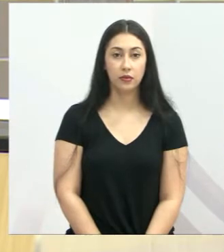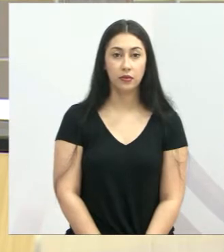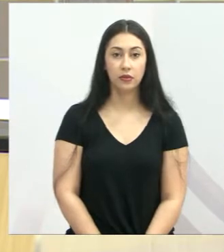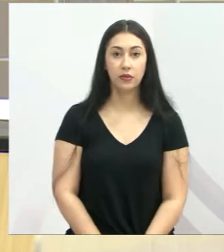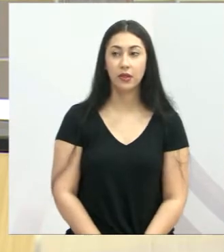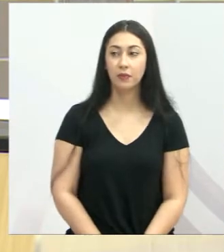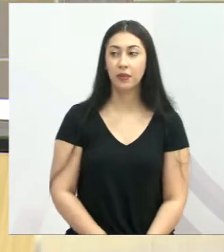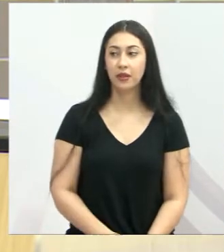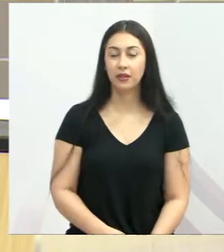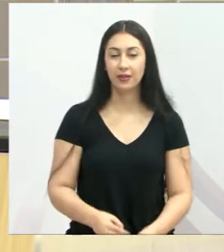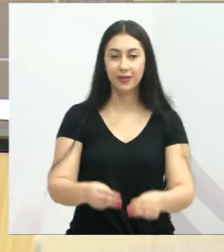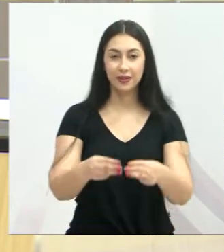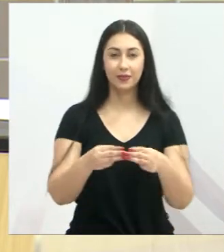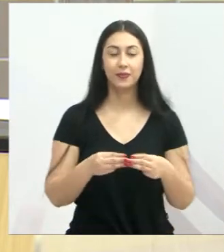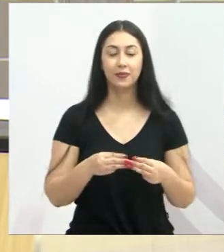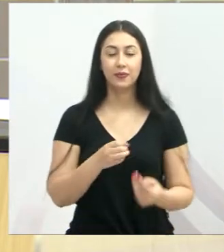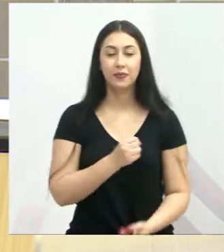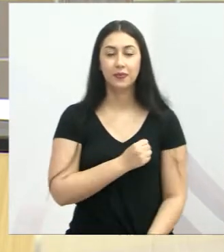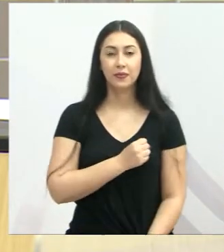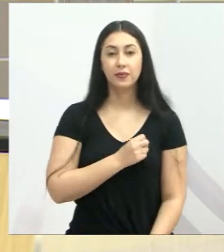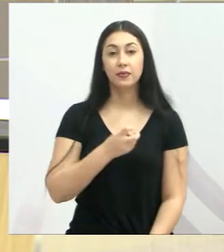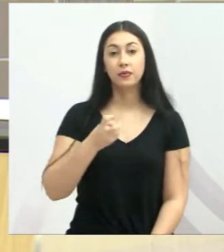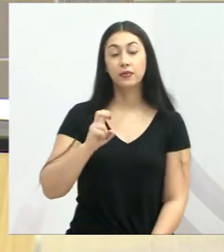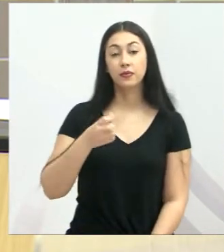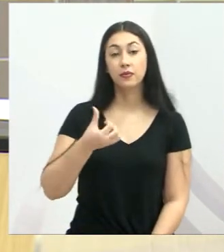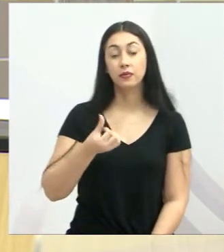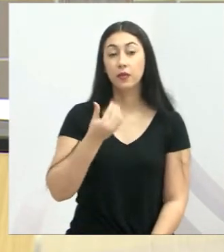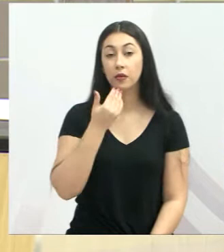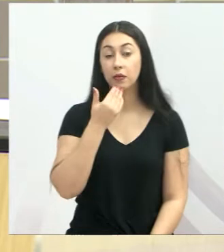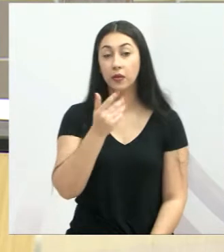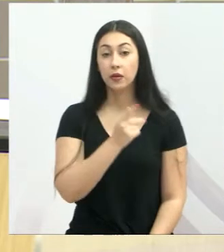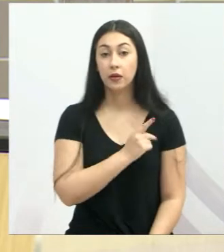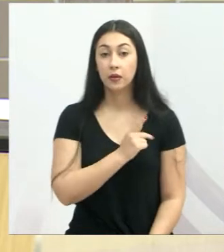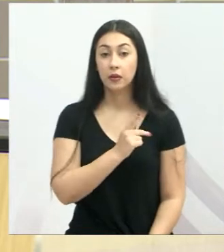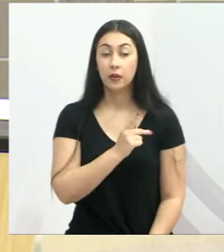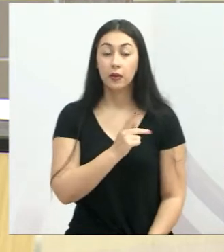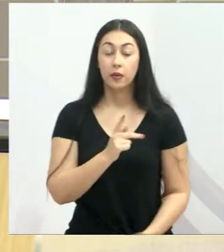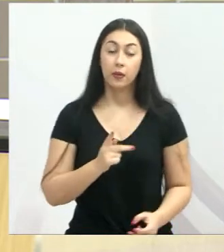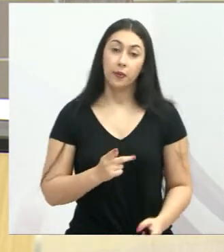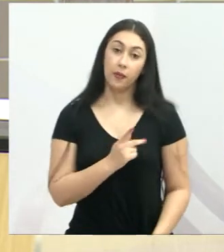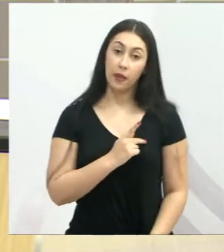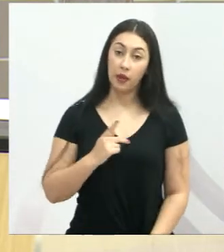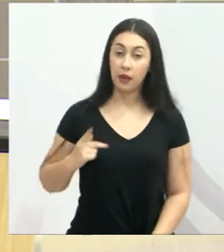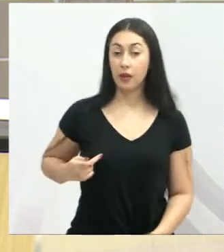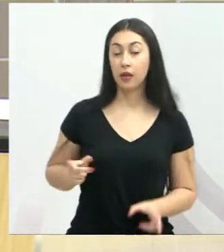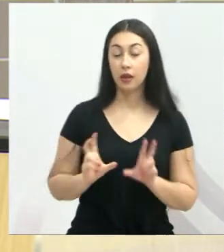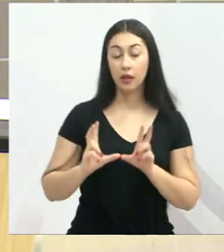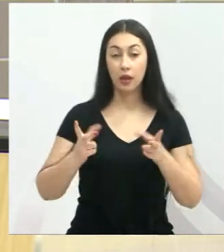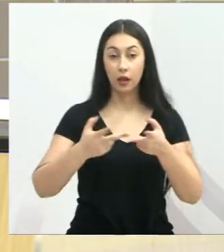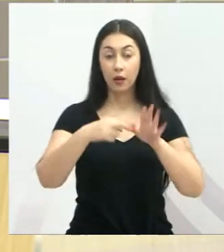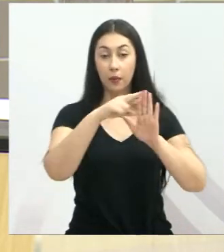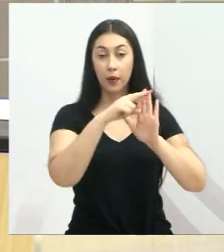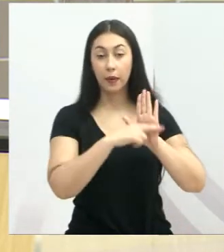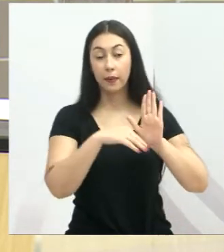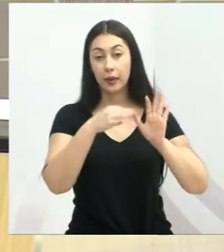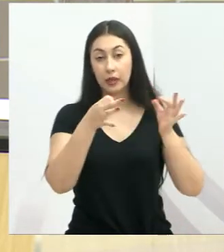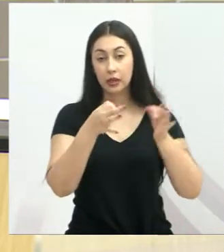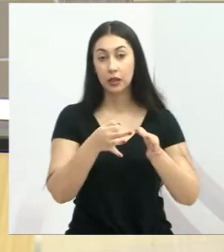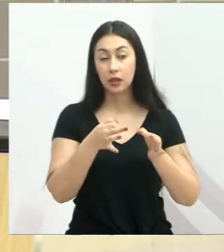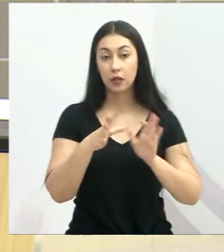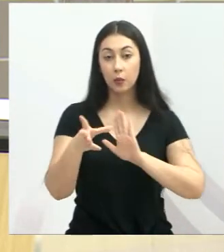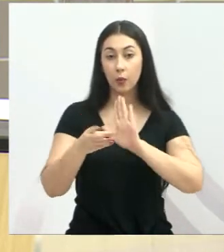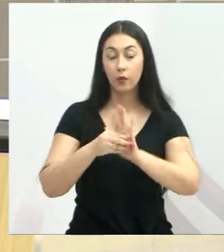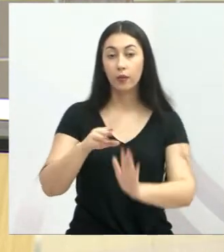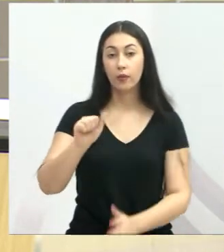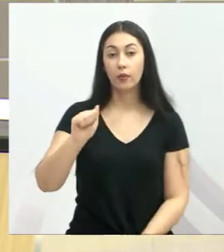Moção 56/2021. Requeremos a excelentíssimo presidente dessa casa, cumpridas as formalidades regimentais, seja constatado na ata dos trabalhos